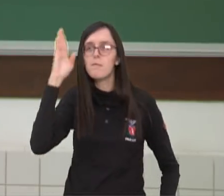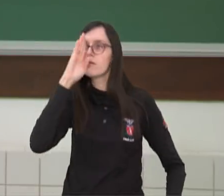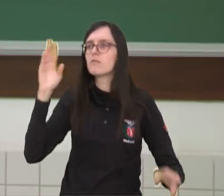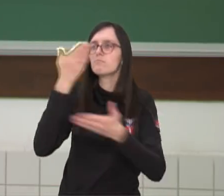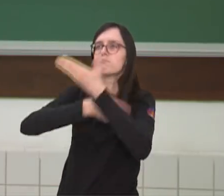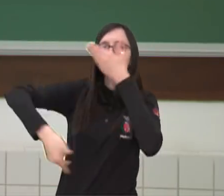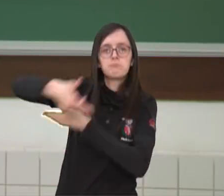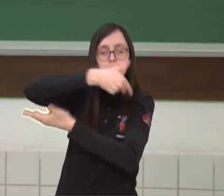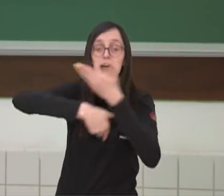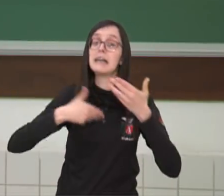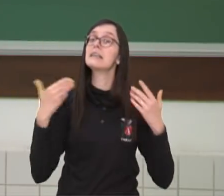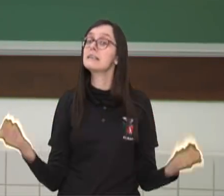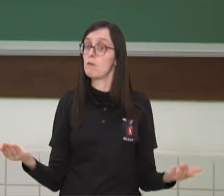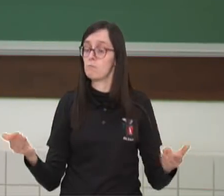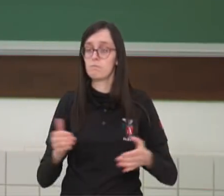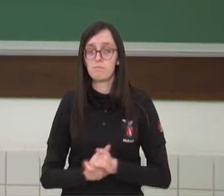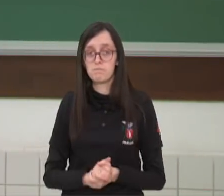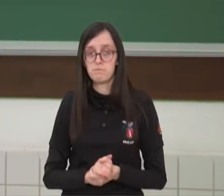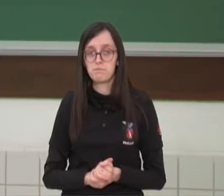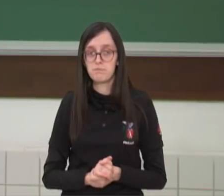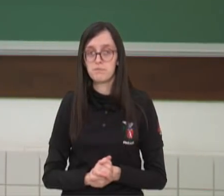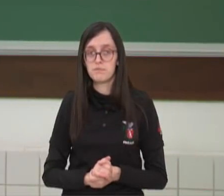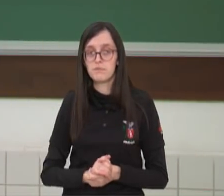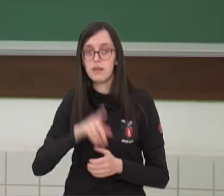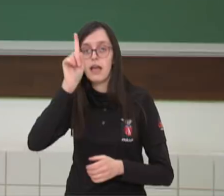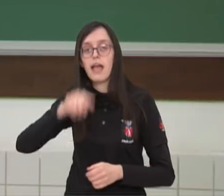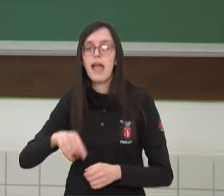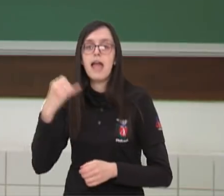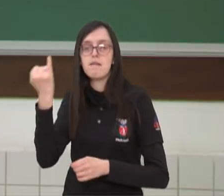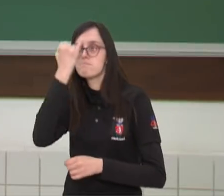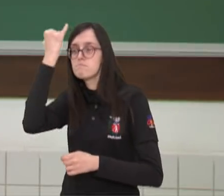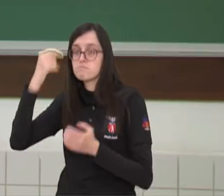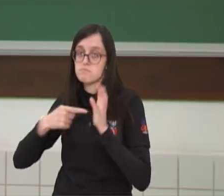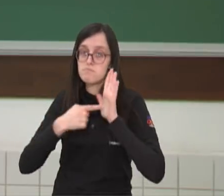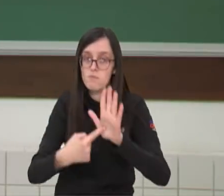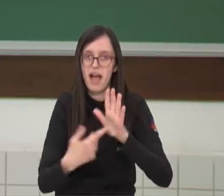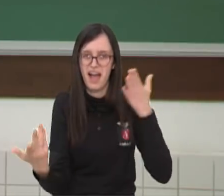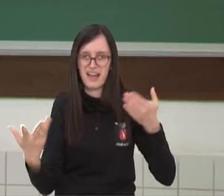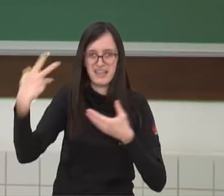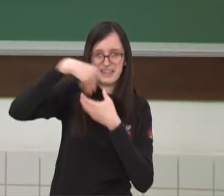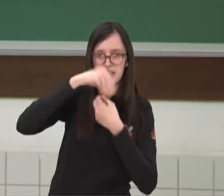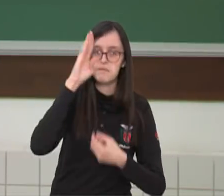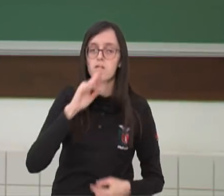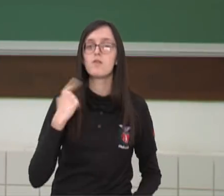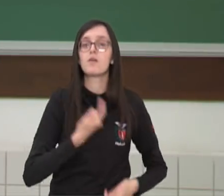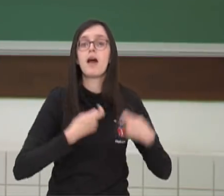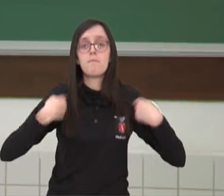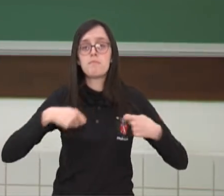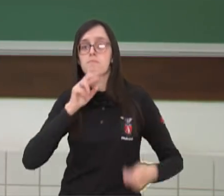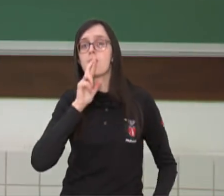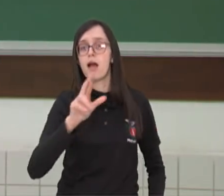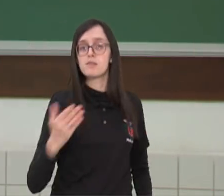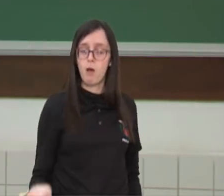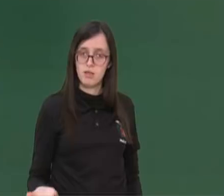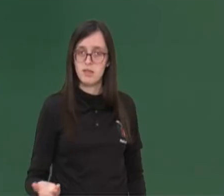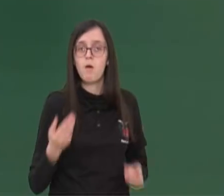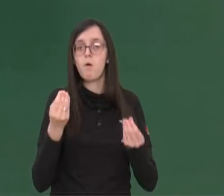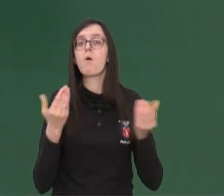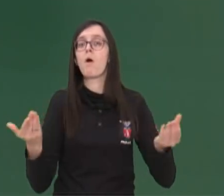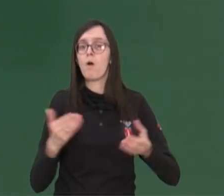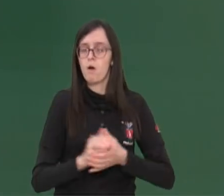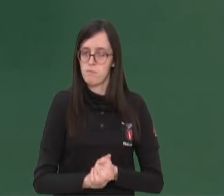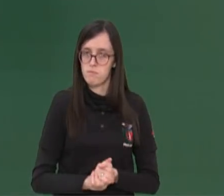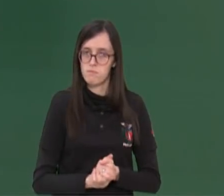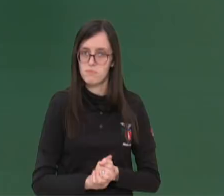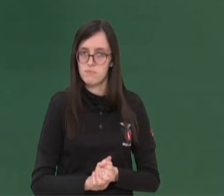países? Então, trazida essa questão para dentro do Brasil, precisamos dar uma resposta. Então,